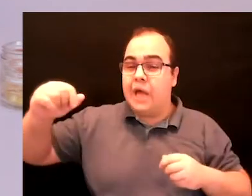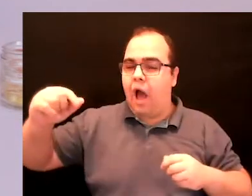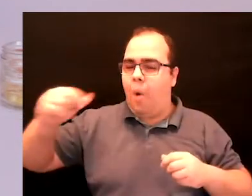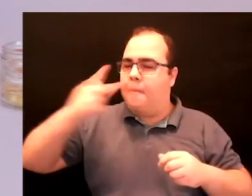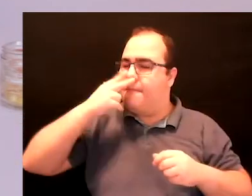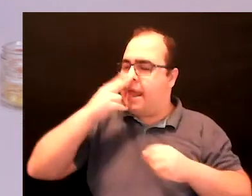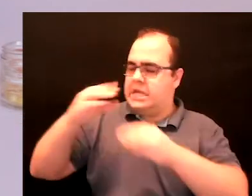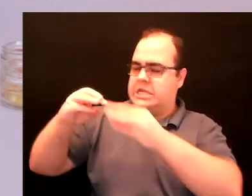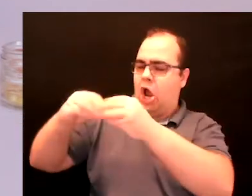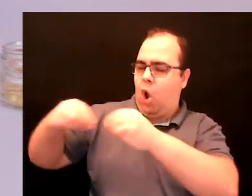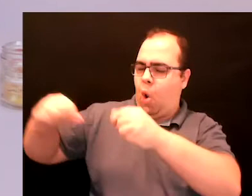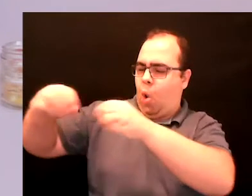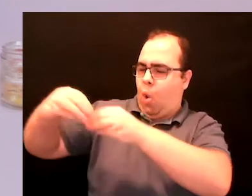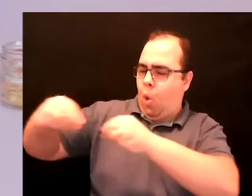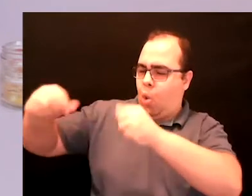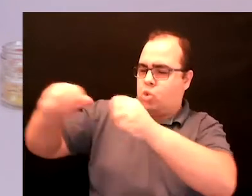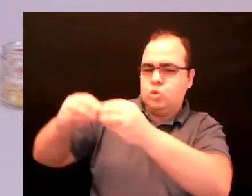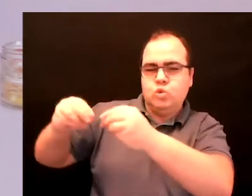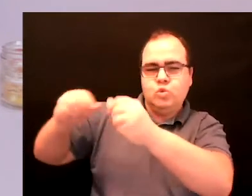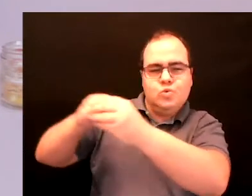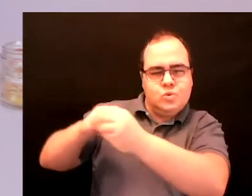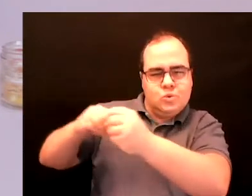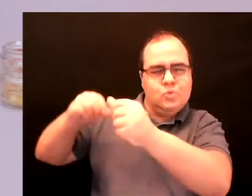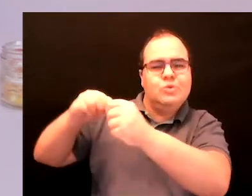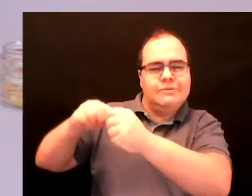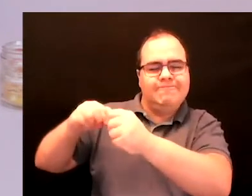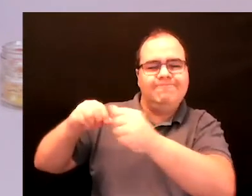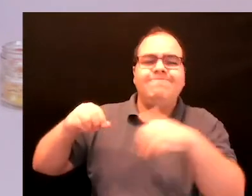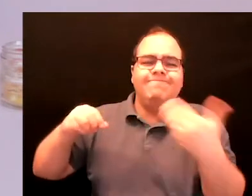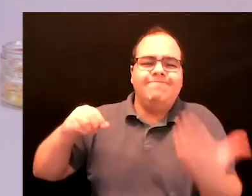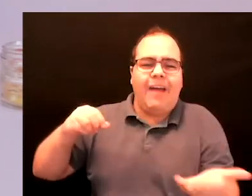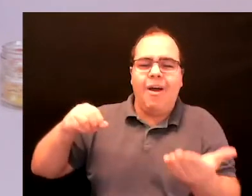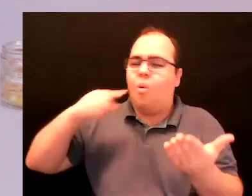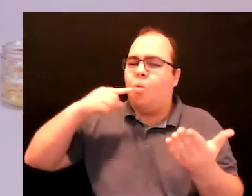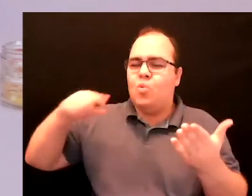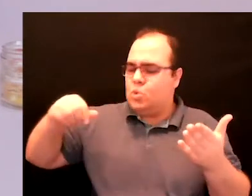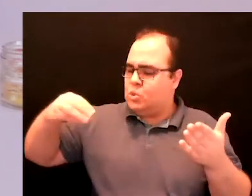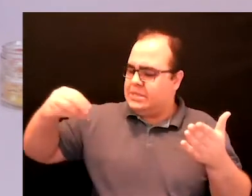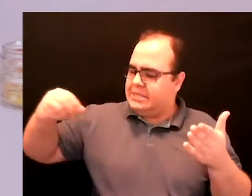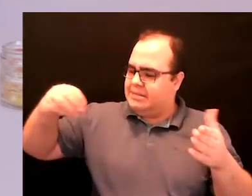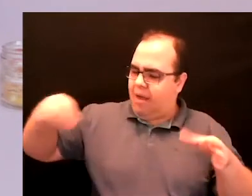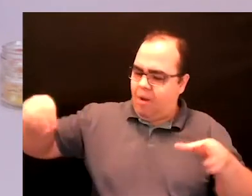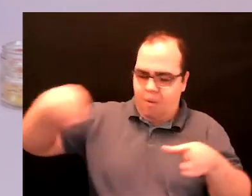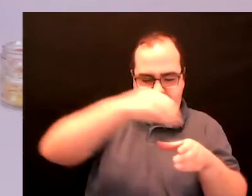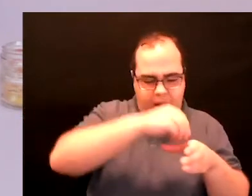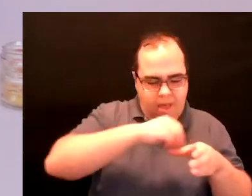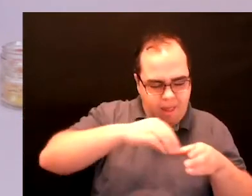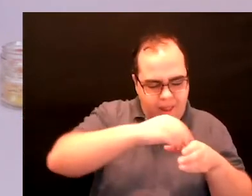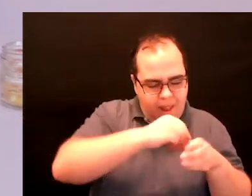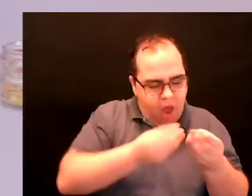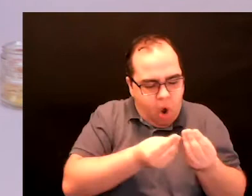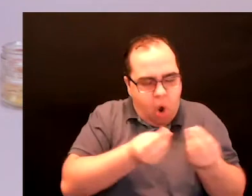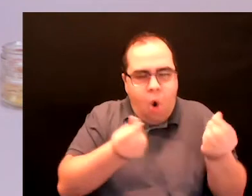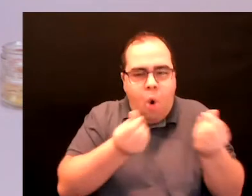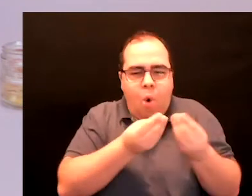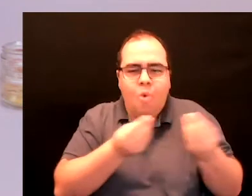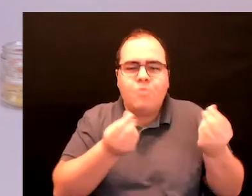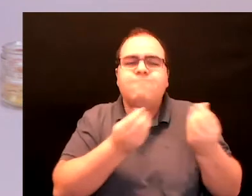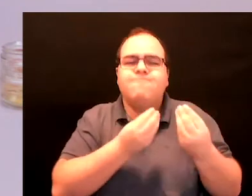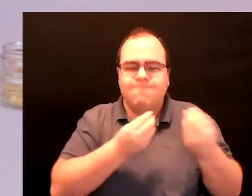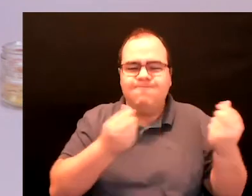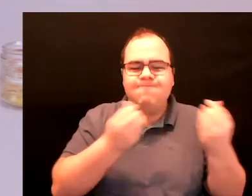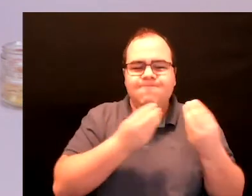sal, ele é mais grosso, né? Então, basicamente, o sal dá o corpo do nosso glitter, né?